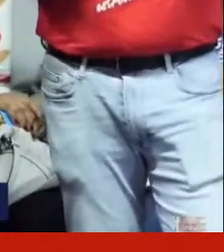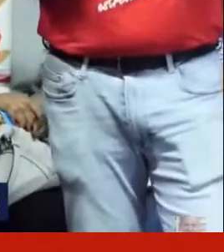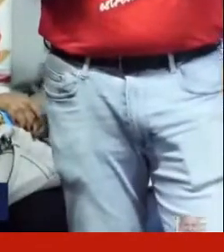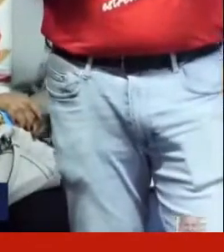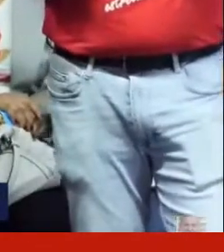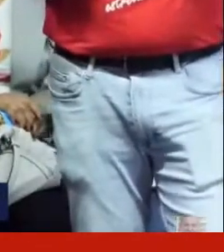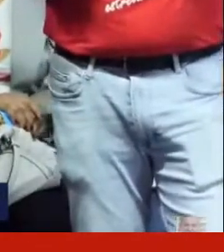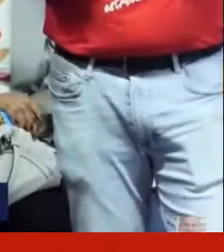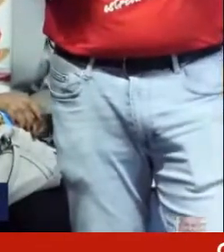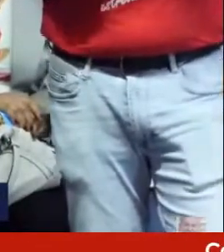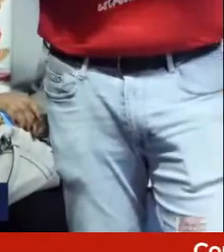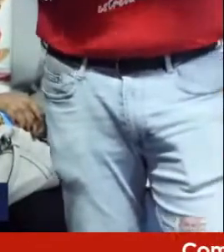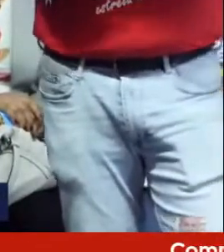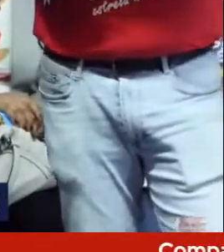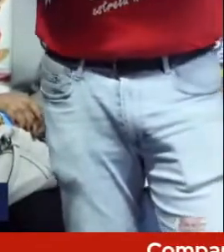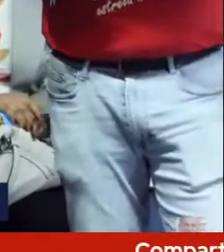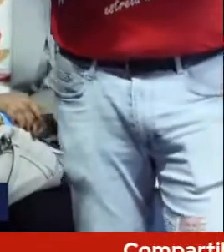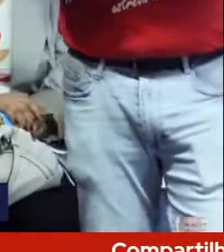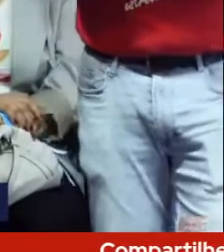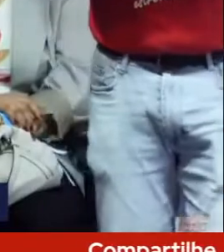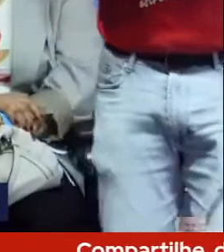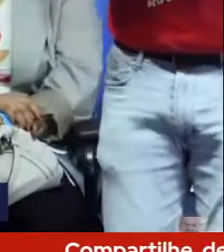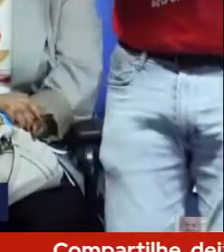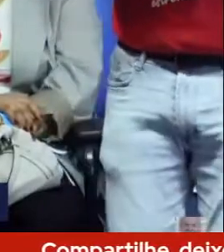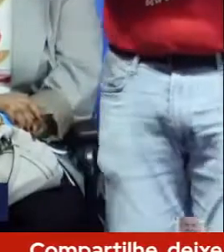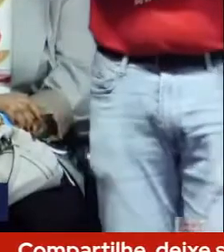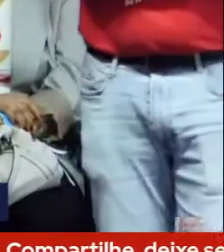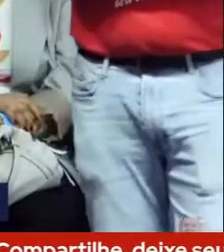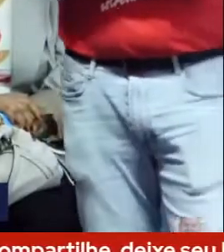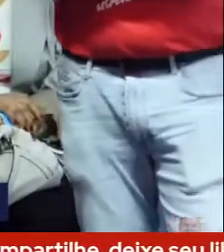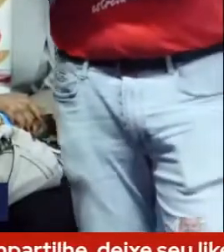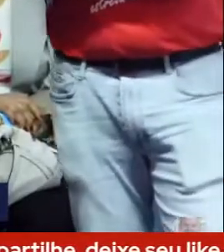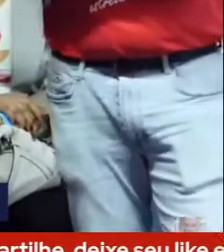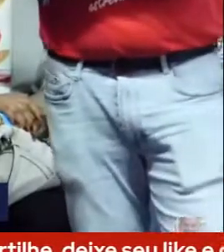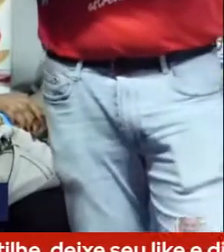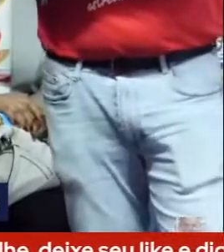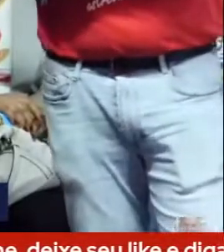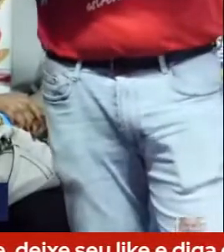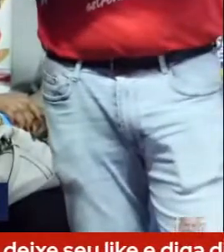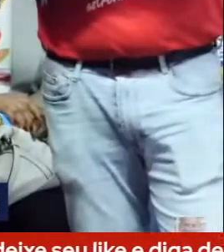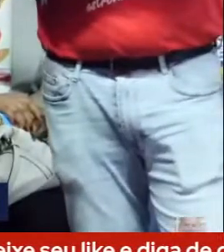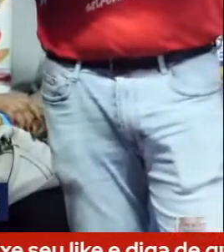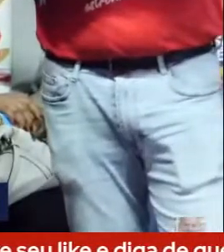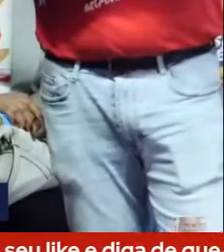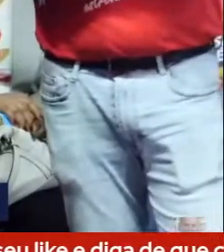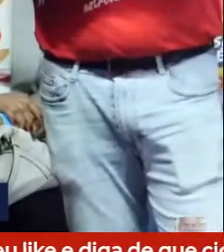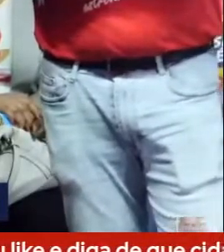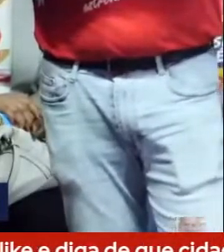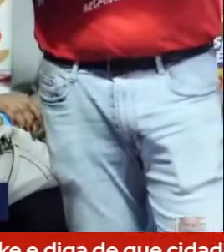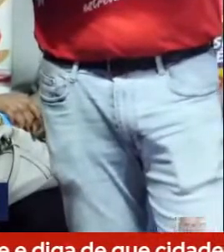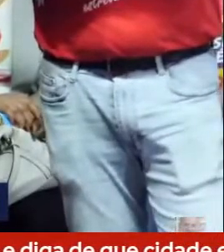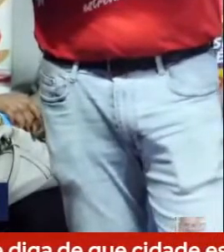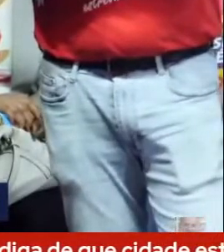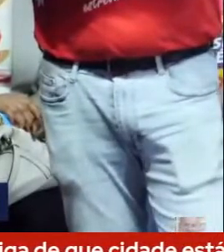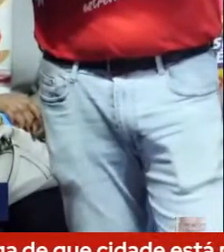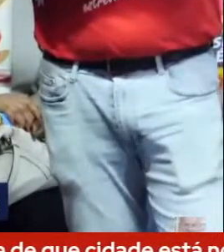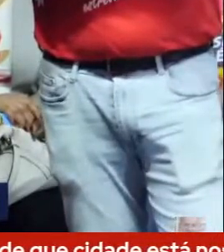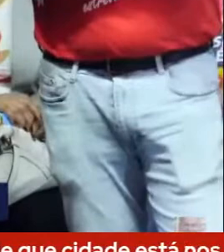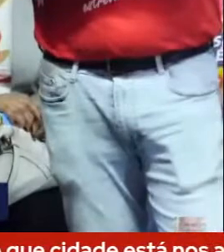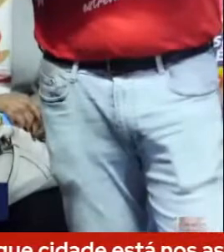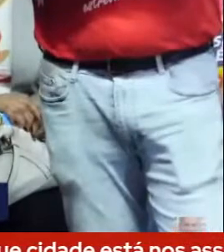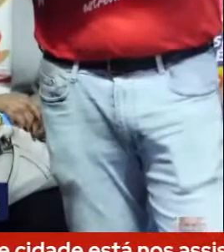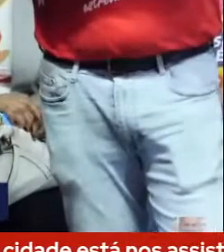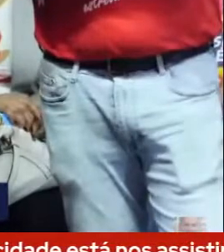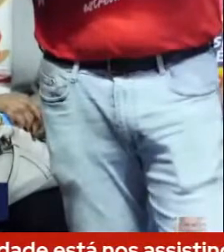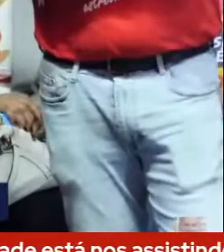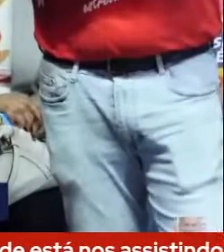indústria, representa 7,6 milhões de emprego no país. Então, cada emprego que se perde na indústria, na cadeia